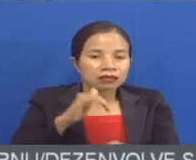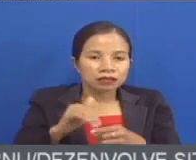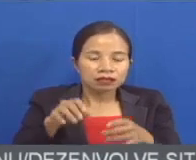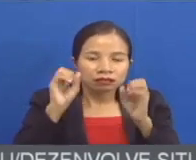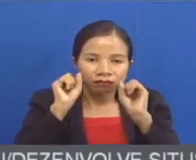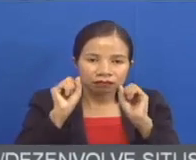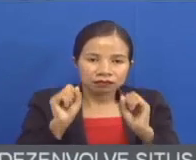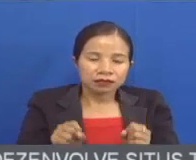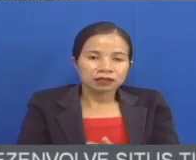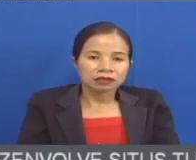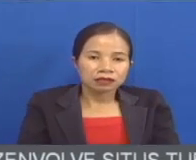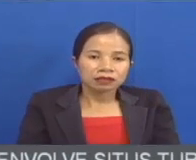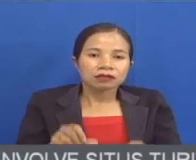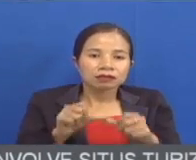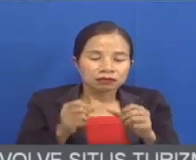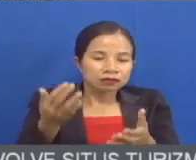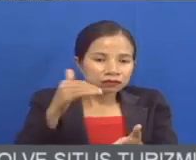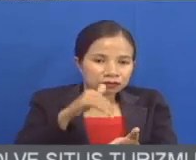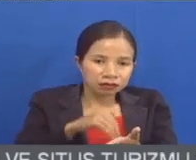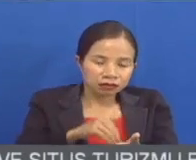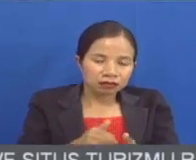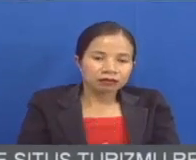Bele reforça a filha fala,